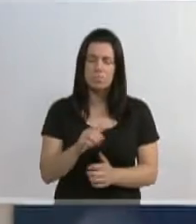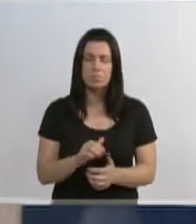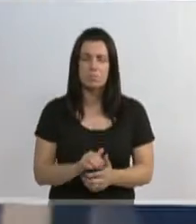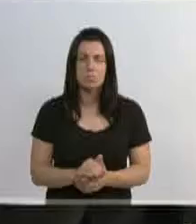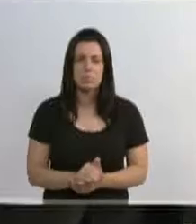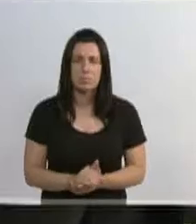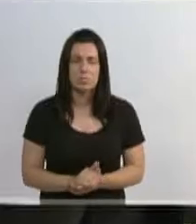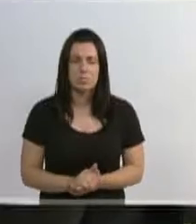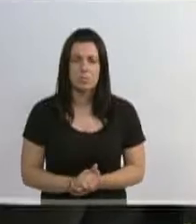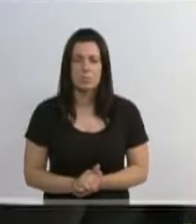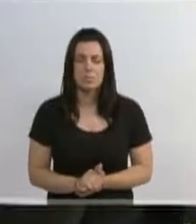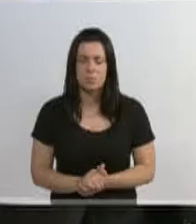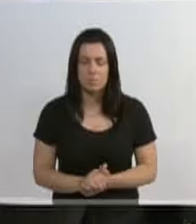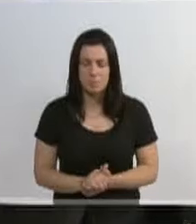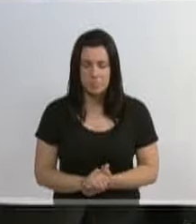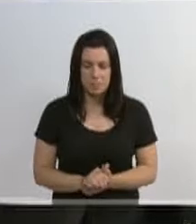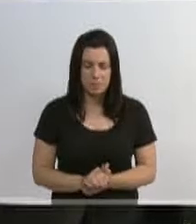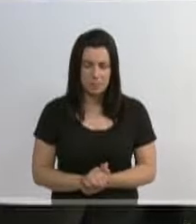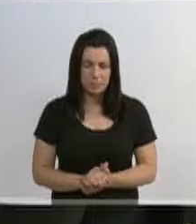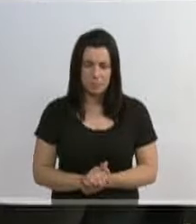de silêncio.